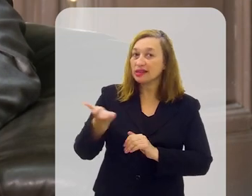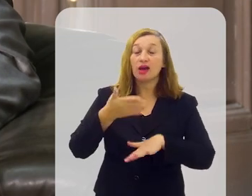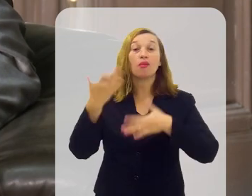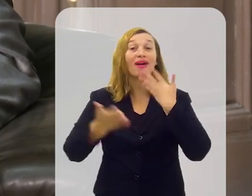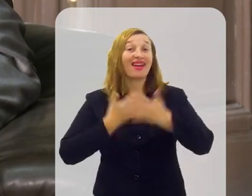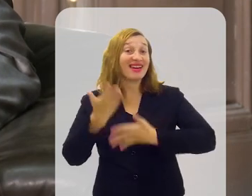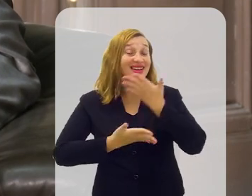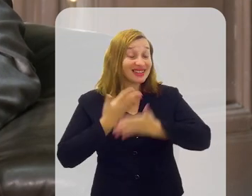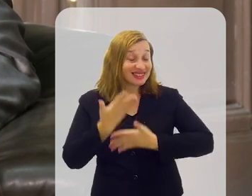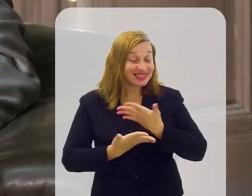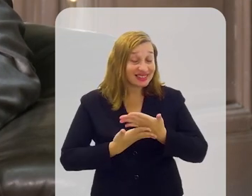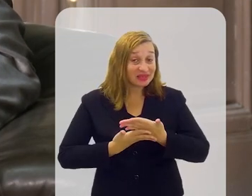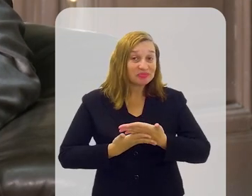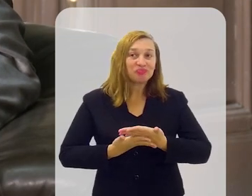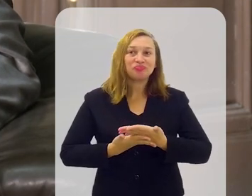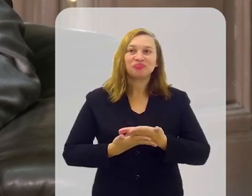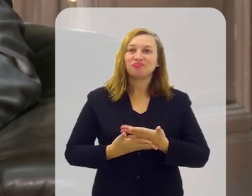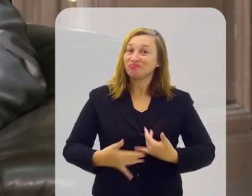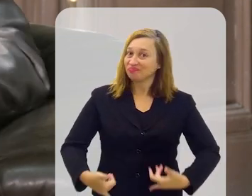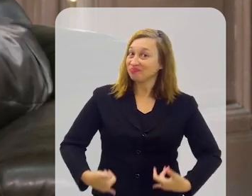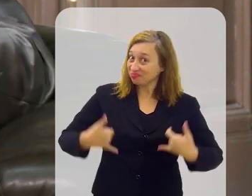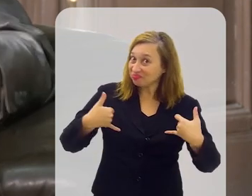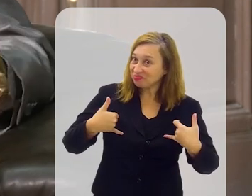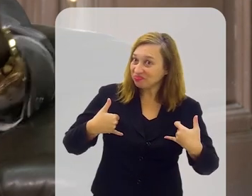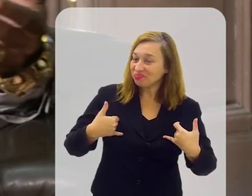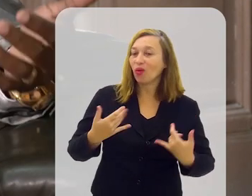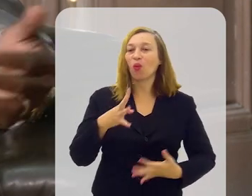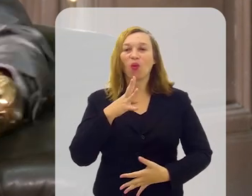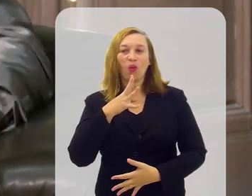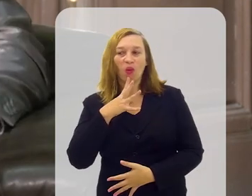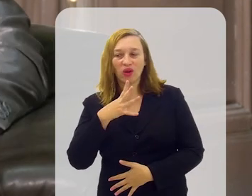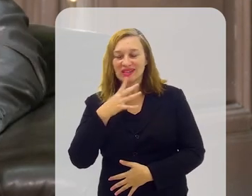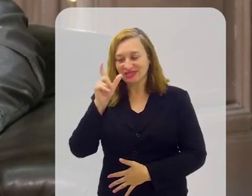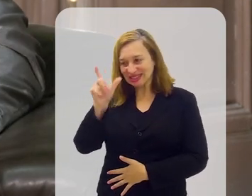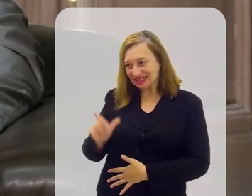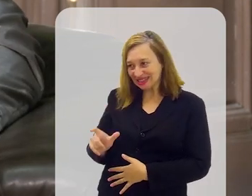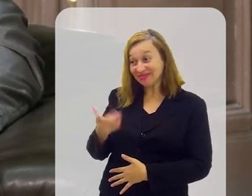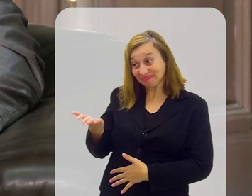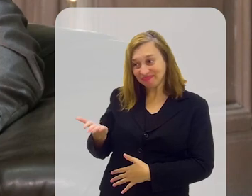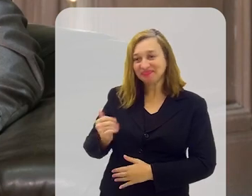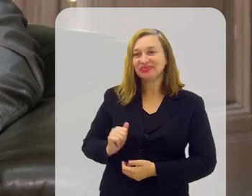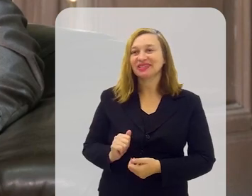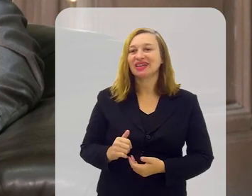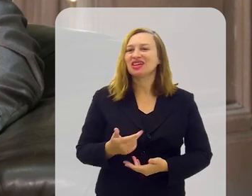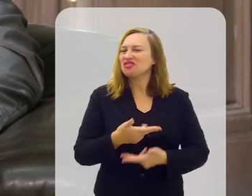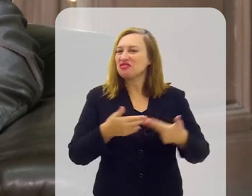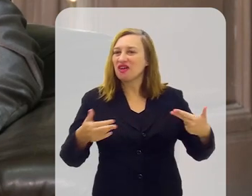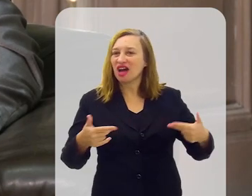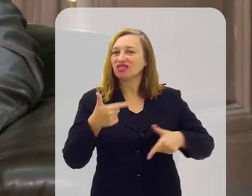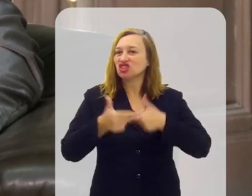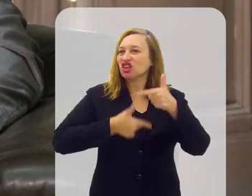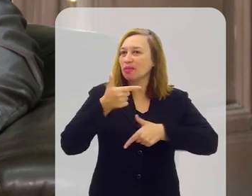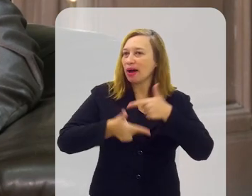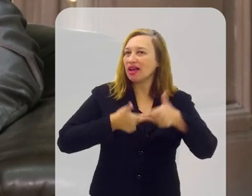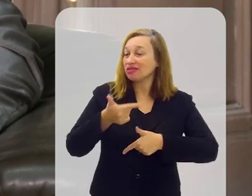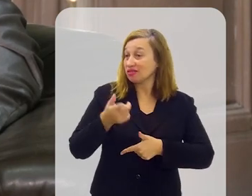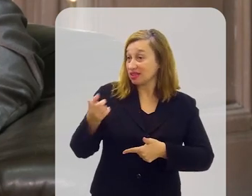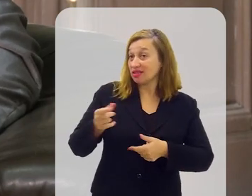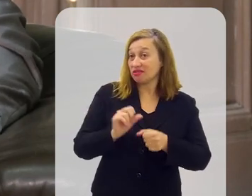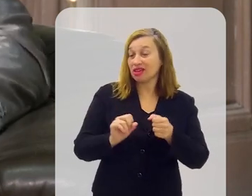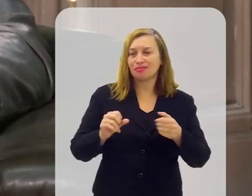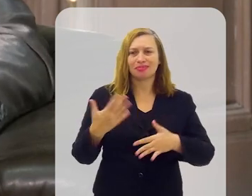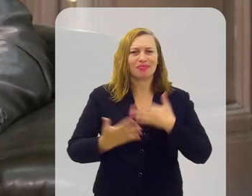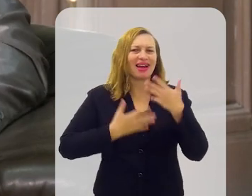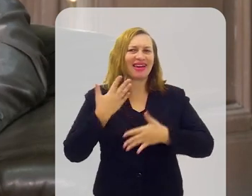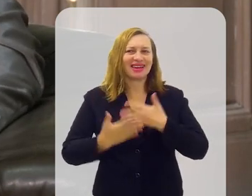Uma alegria muito grande, uma honra muito grande em conhecê-lo, né? Já com tantos trabalhos que você já fez. Para